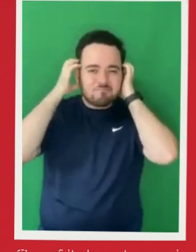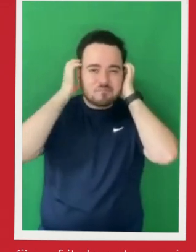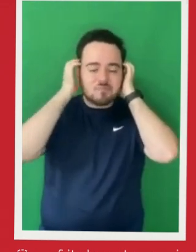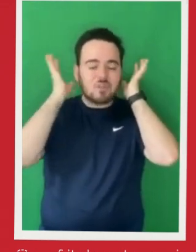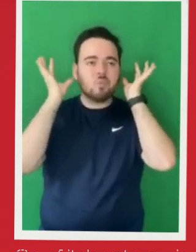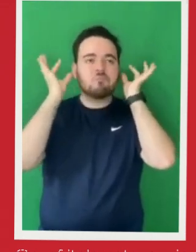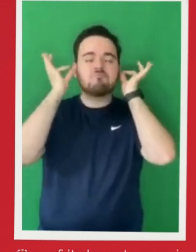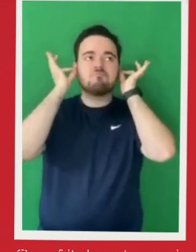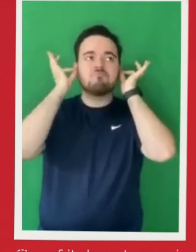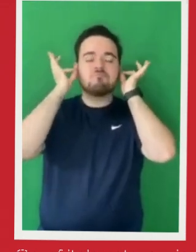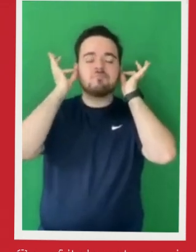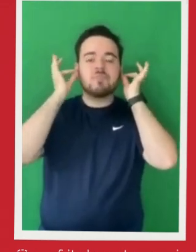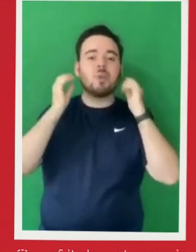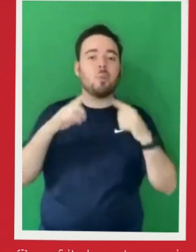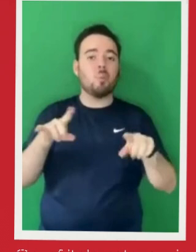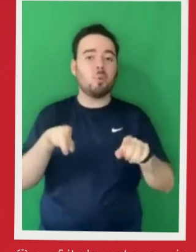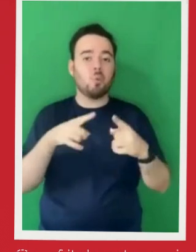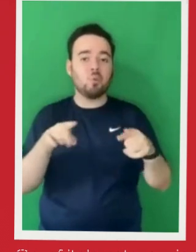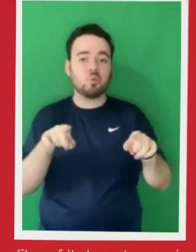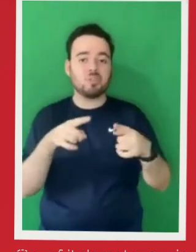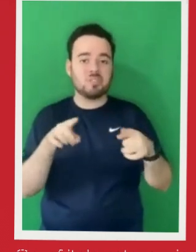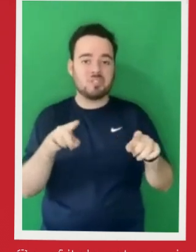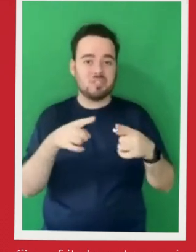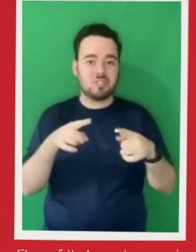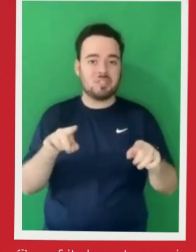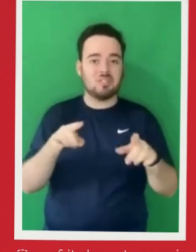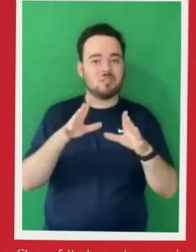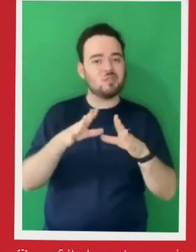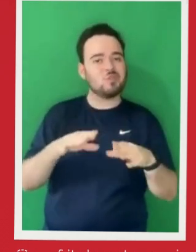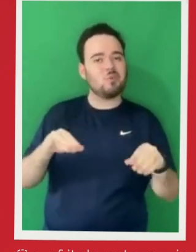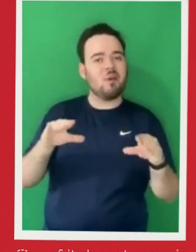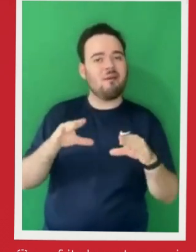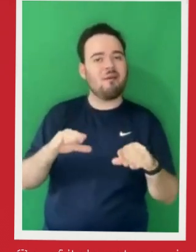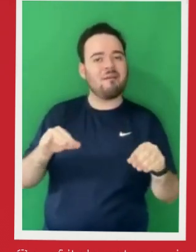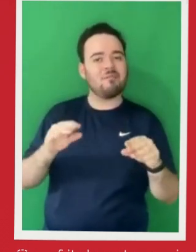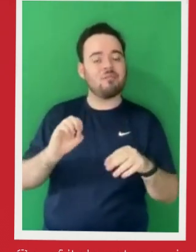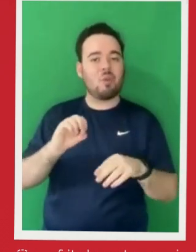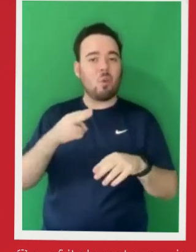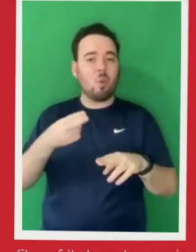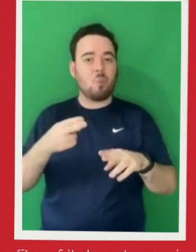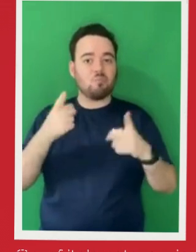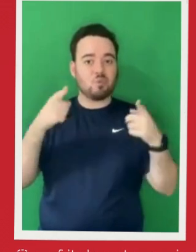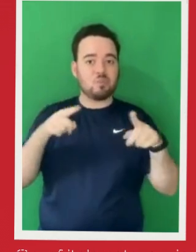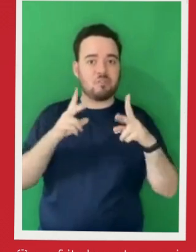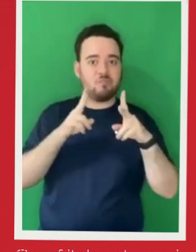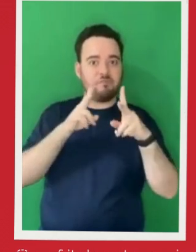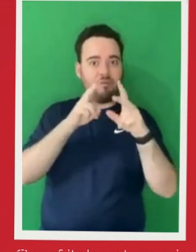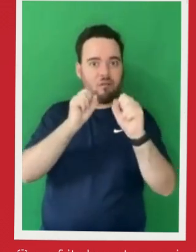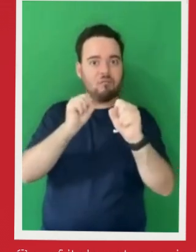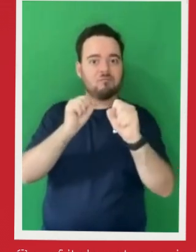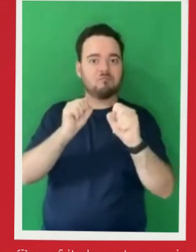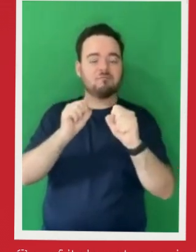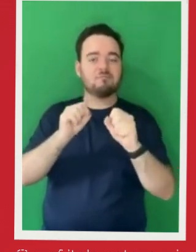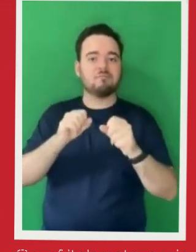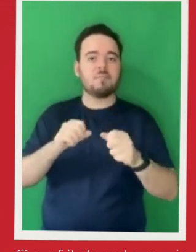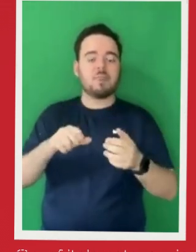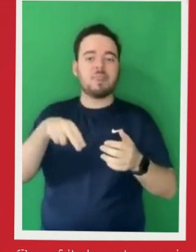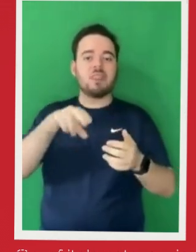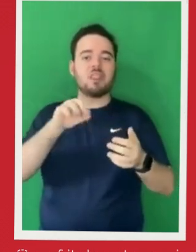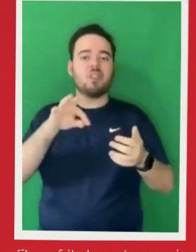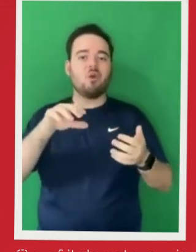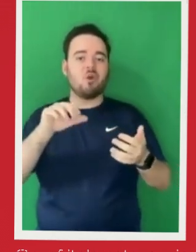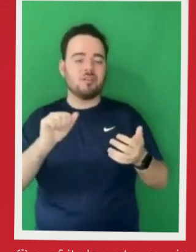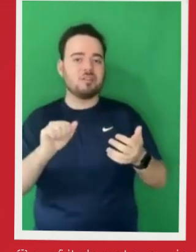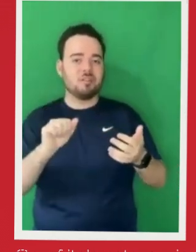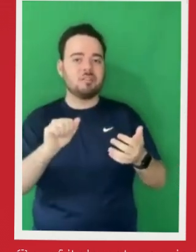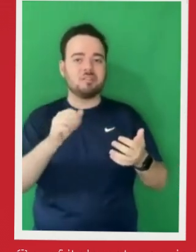ambiente. Você lê com música? Você lê com músicas suaves ou com músicas intensas? Você lê tomando nota, que eu